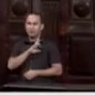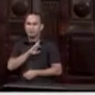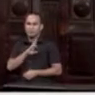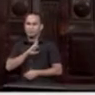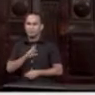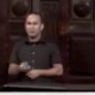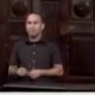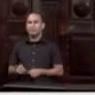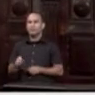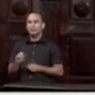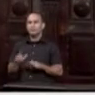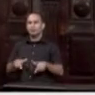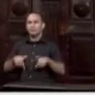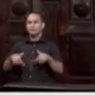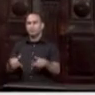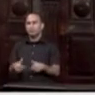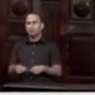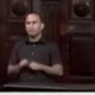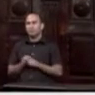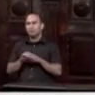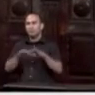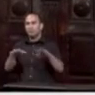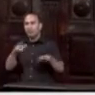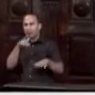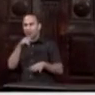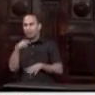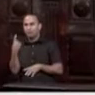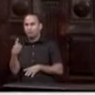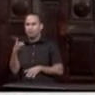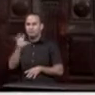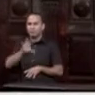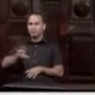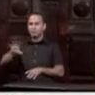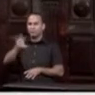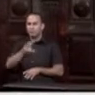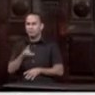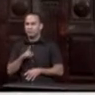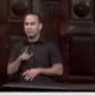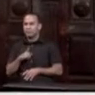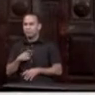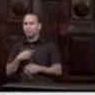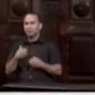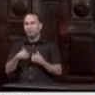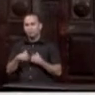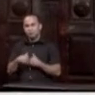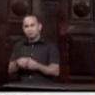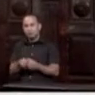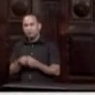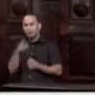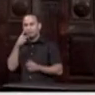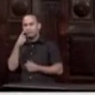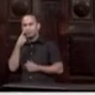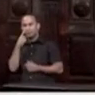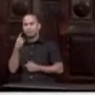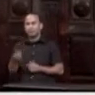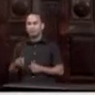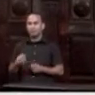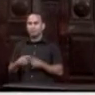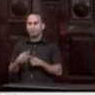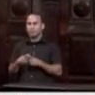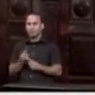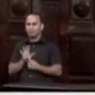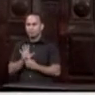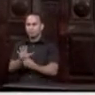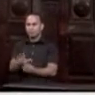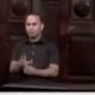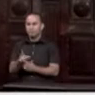responsabilidade pela produção e distribuição de água no nosso Estado. Esse é um tema que nós temos que acompanhar, porque o BNDES já publicou o